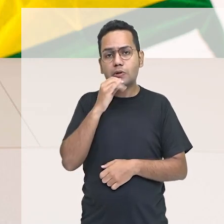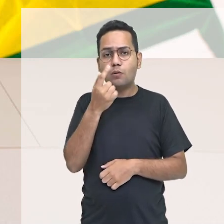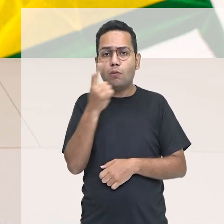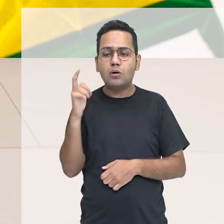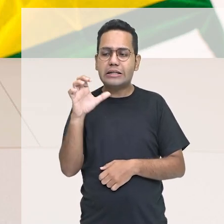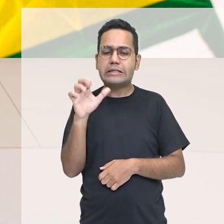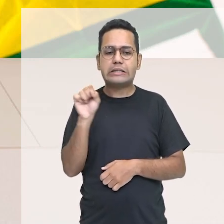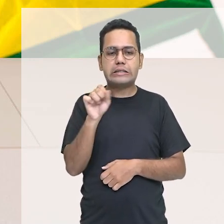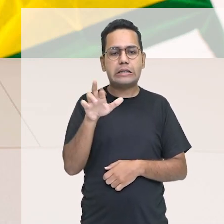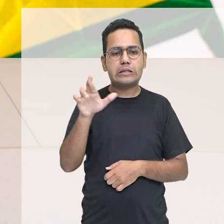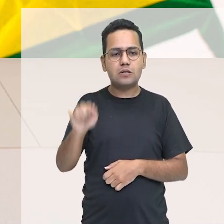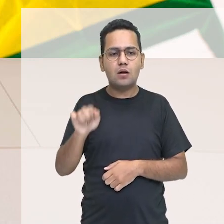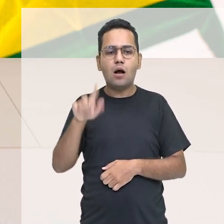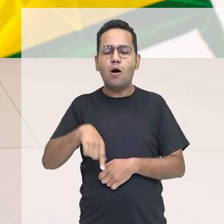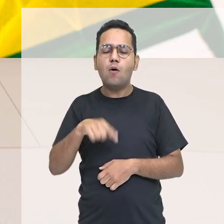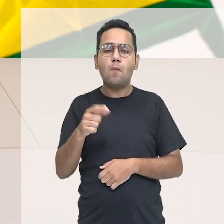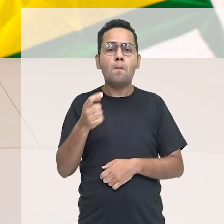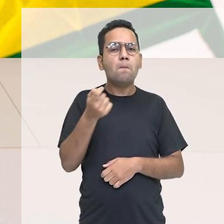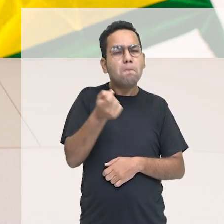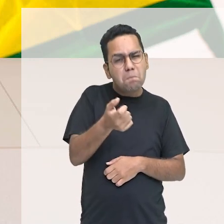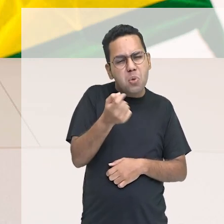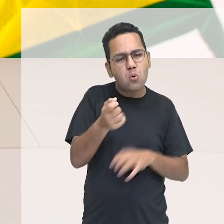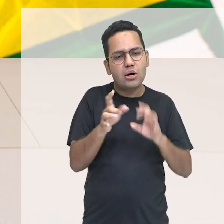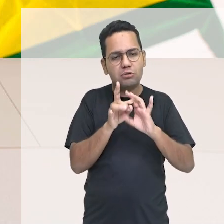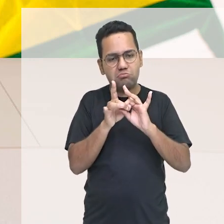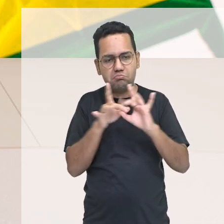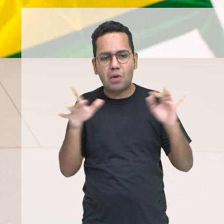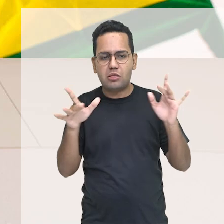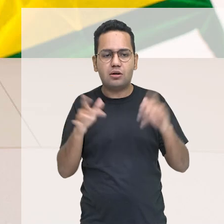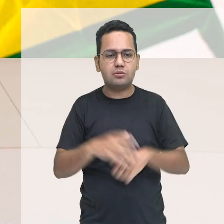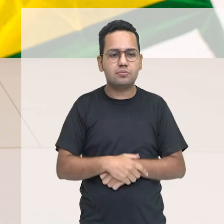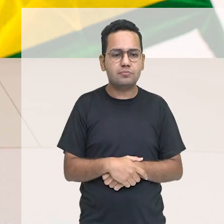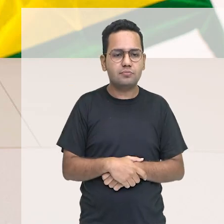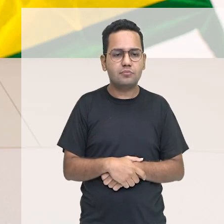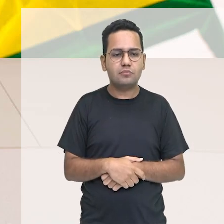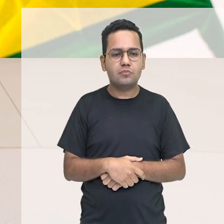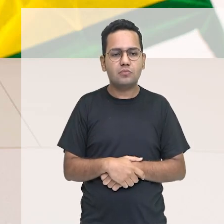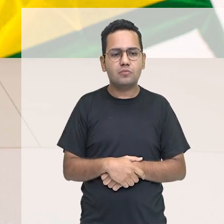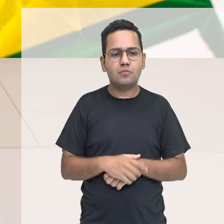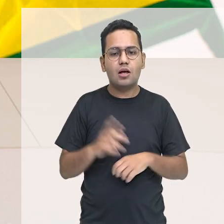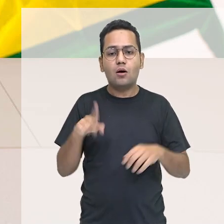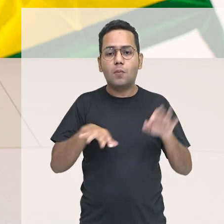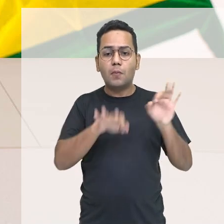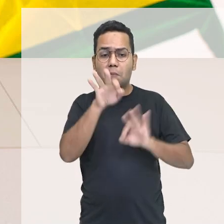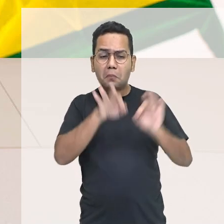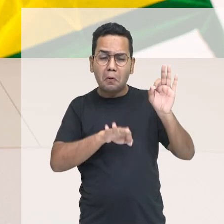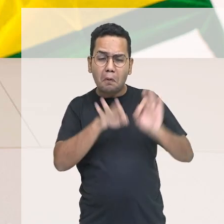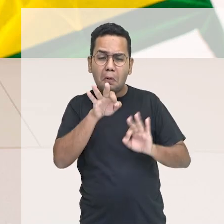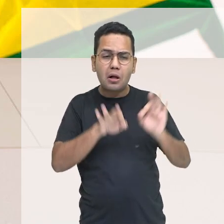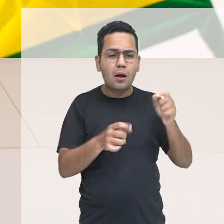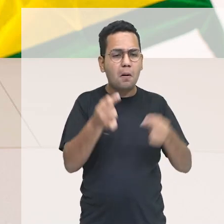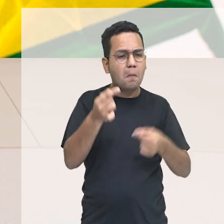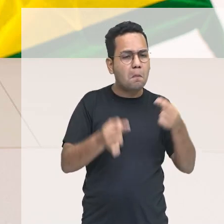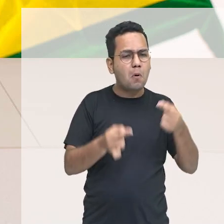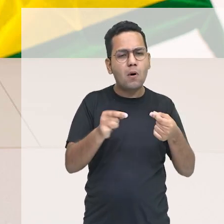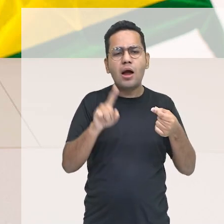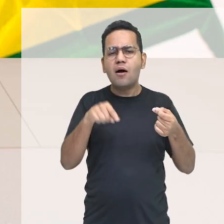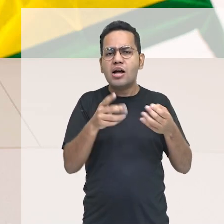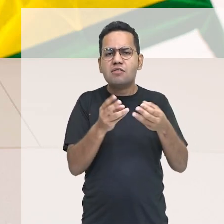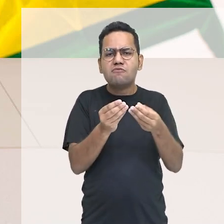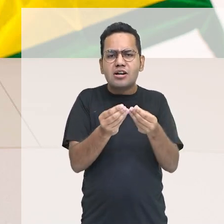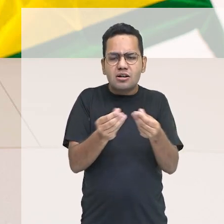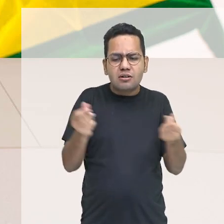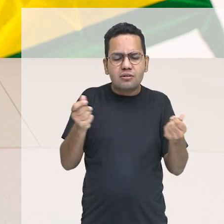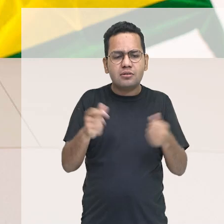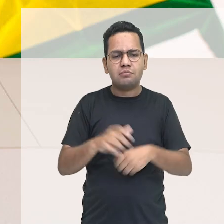redução de liberdade de expressão e desmonte das políticas públicas. Observe a realidade que